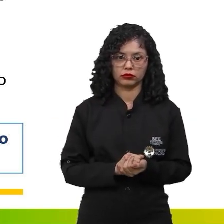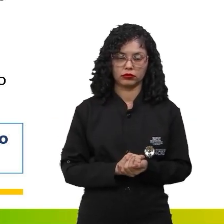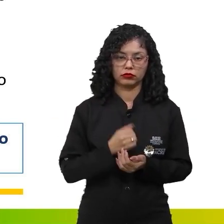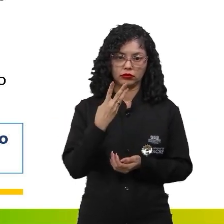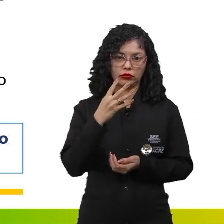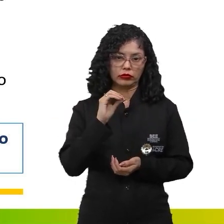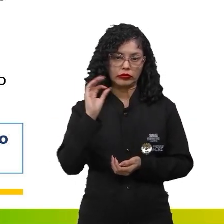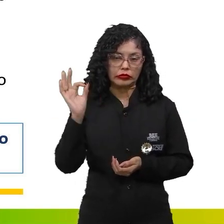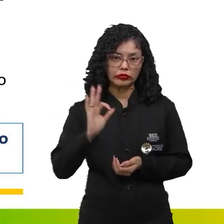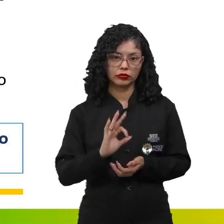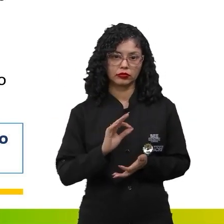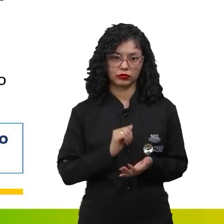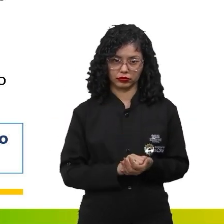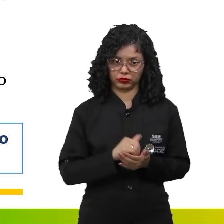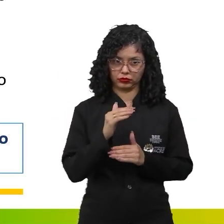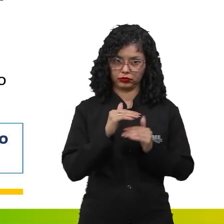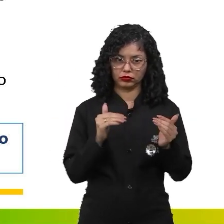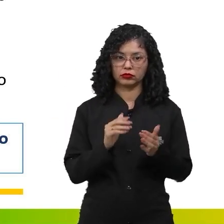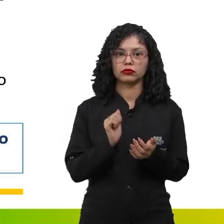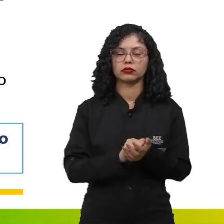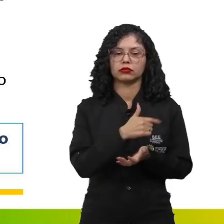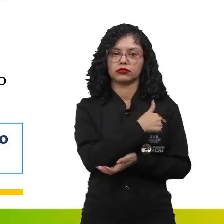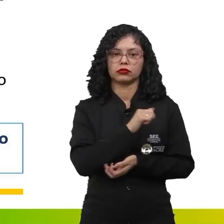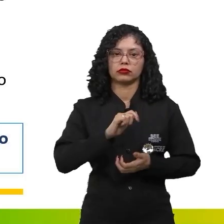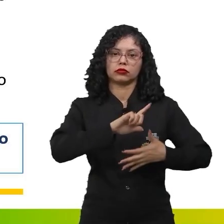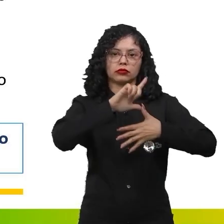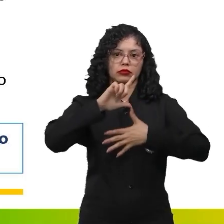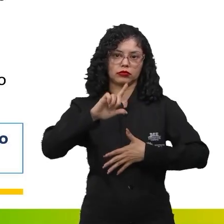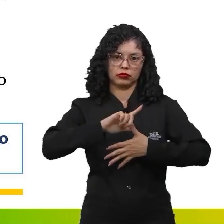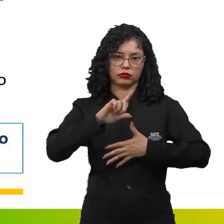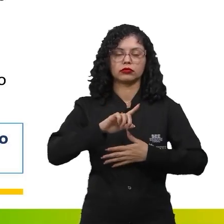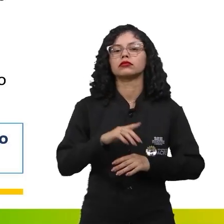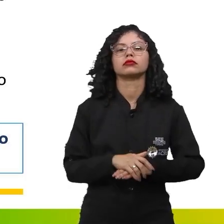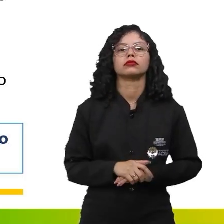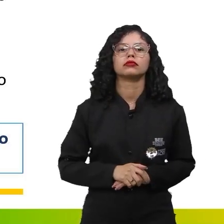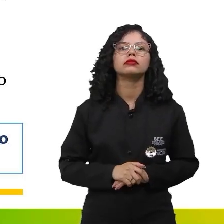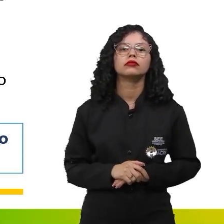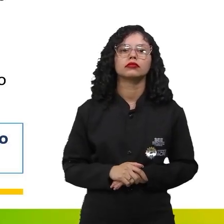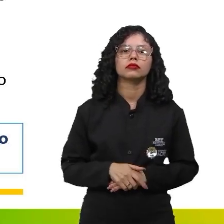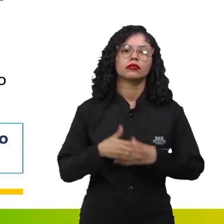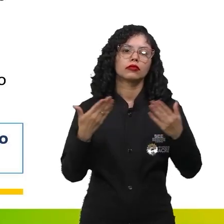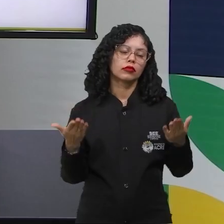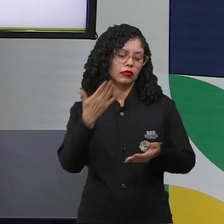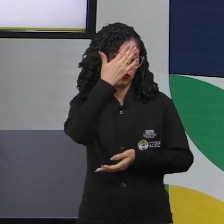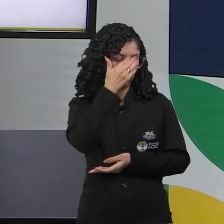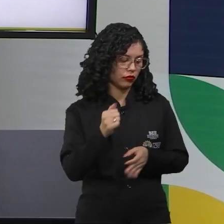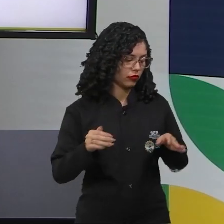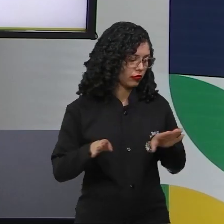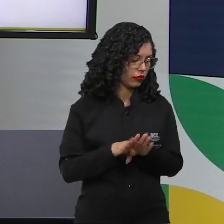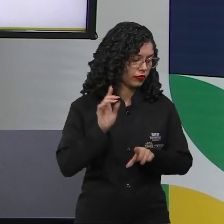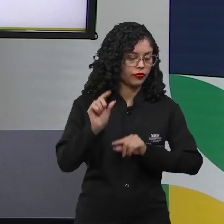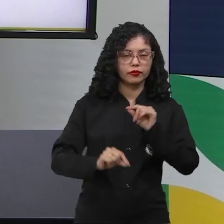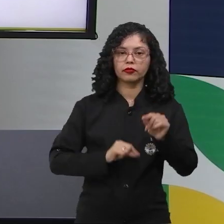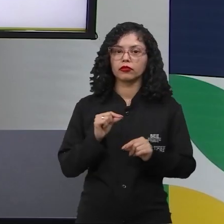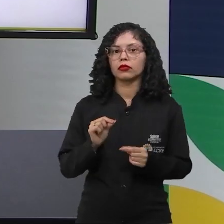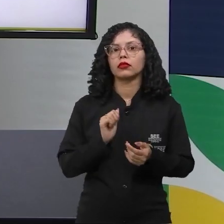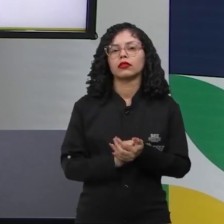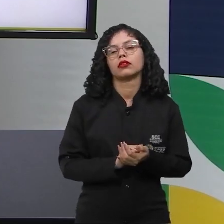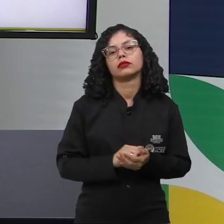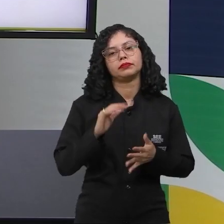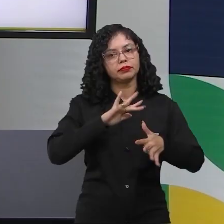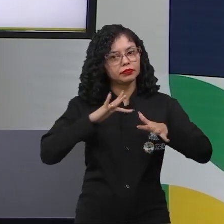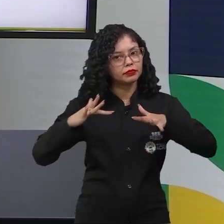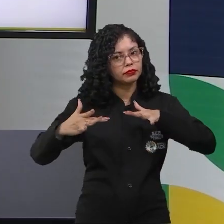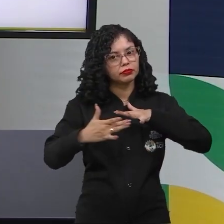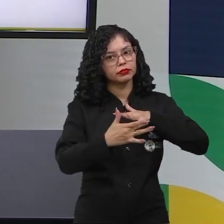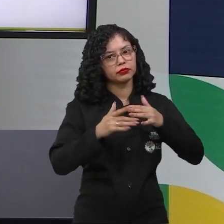concentra 40% de todo o conteúdo antivacina na América Latina. Então, a gente sabe que com as redes